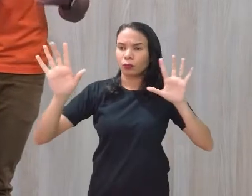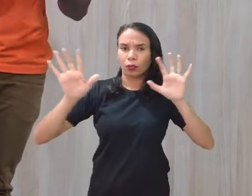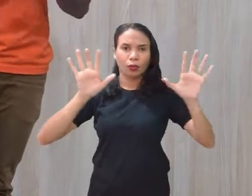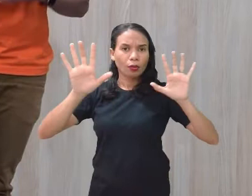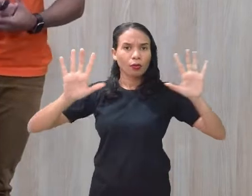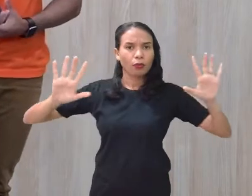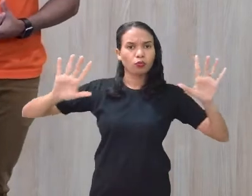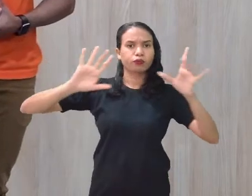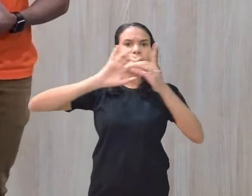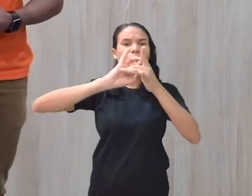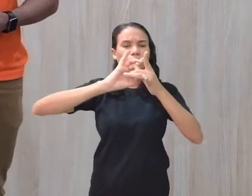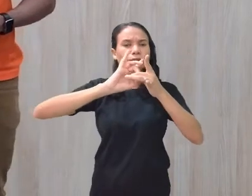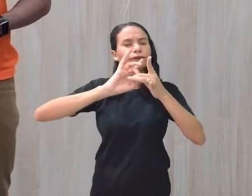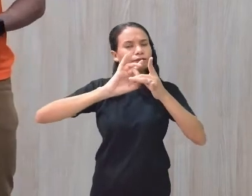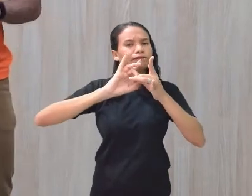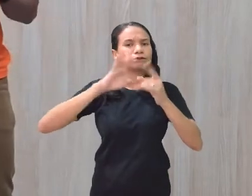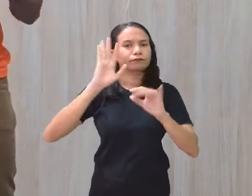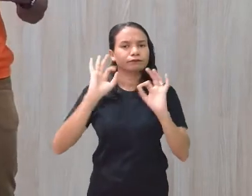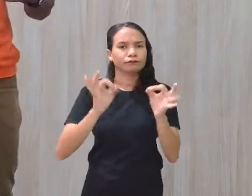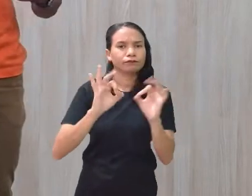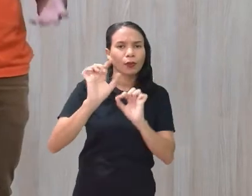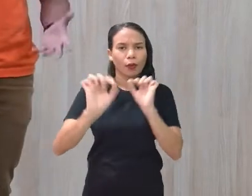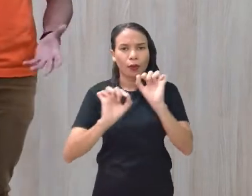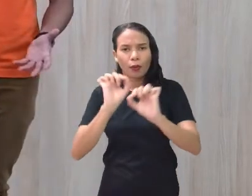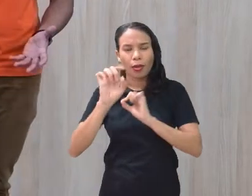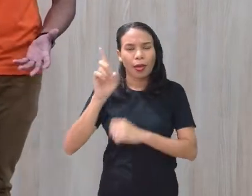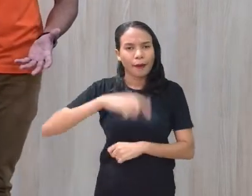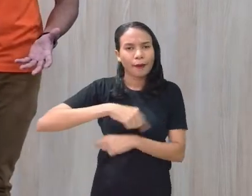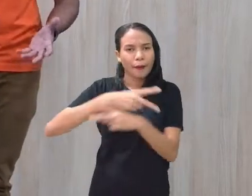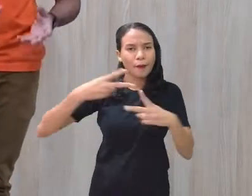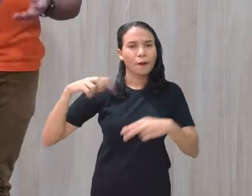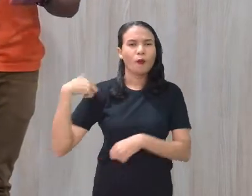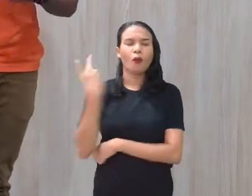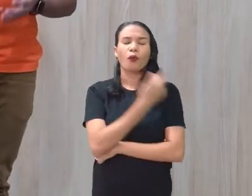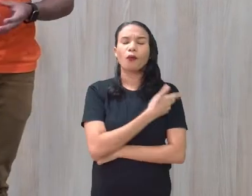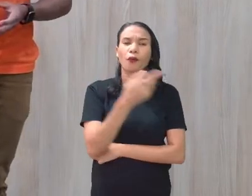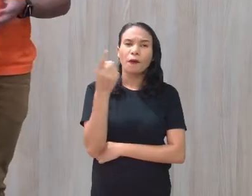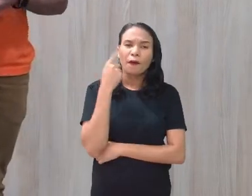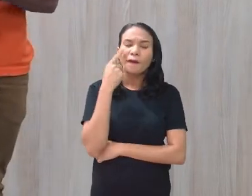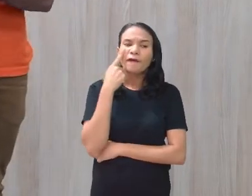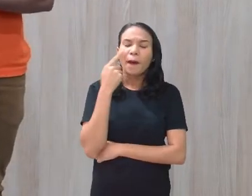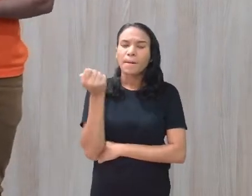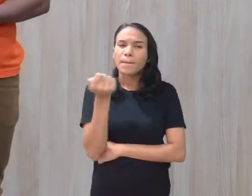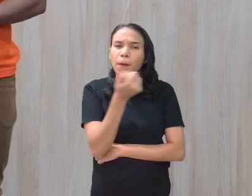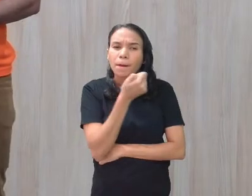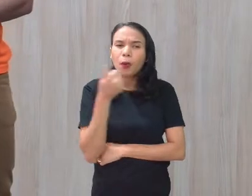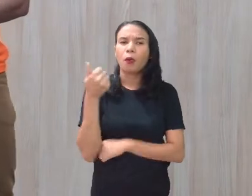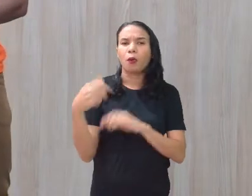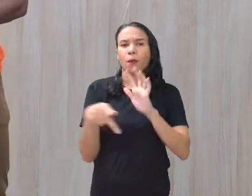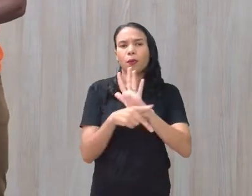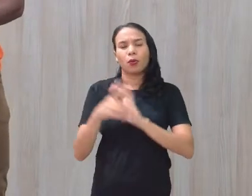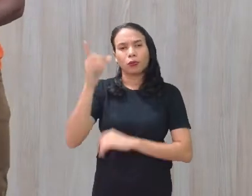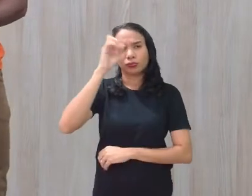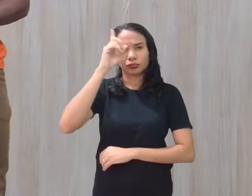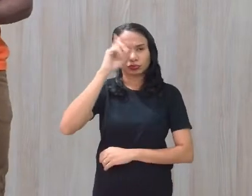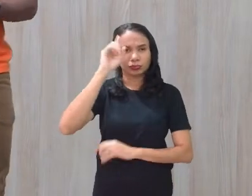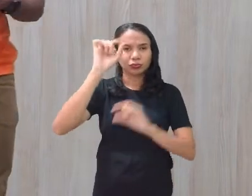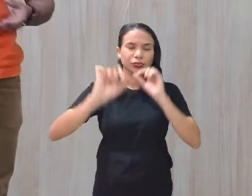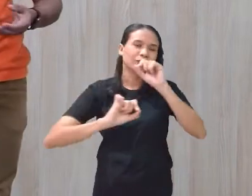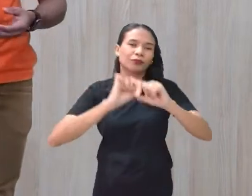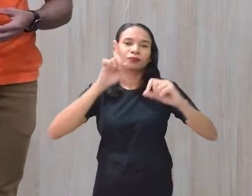números decimais, certo? Que é algo que a gente vê pouco no nosso dia a dia, que são os